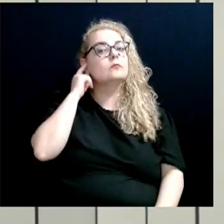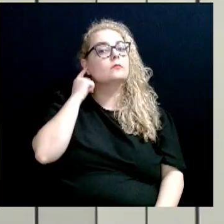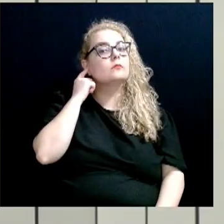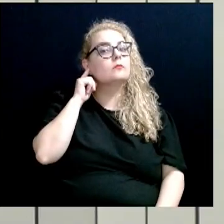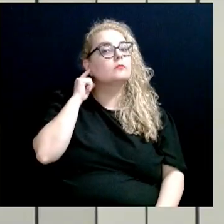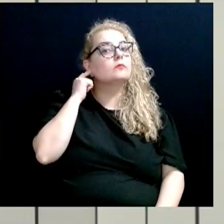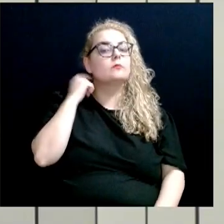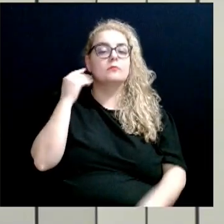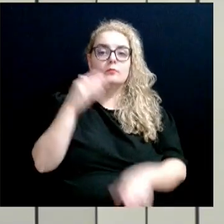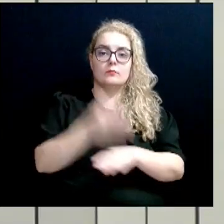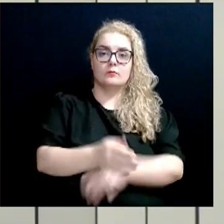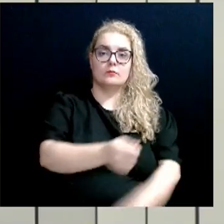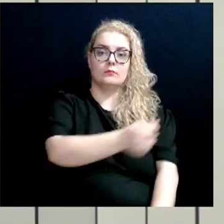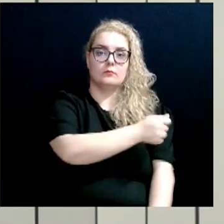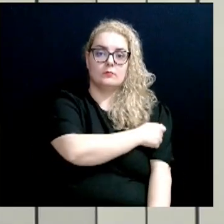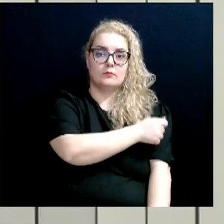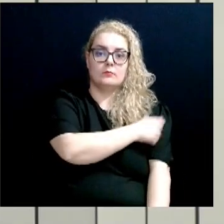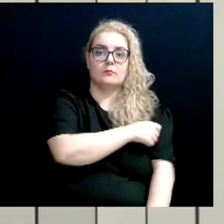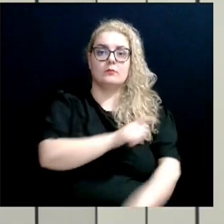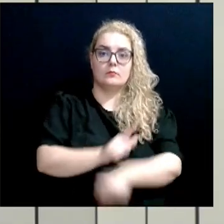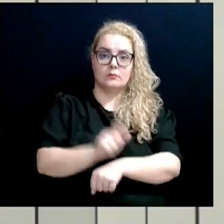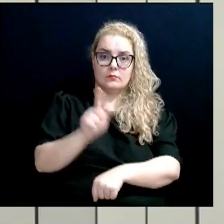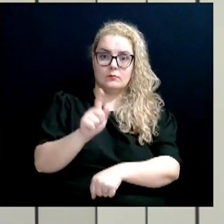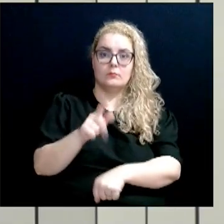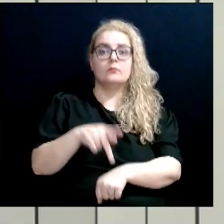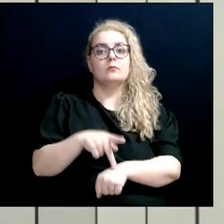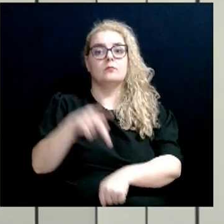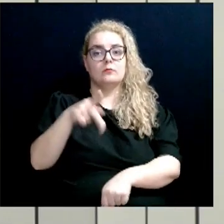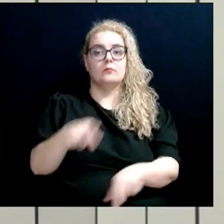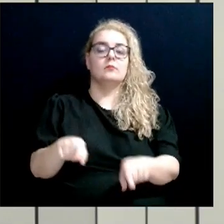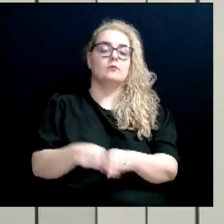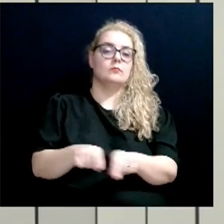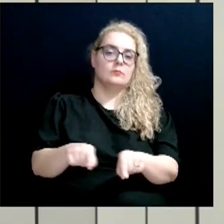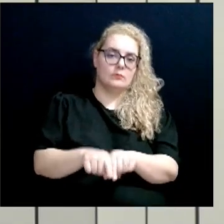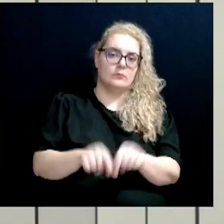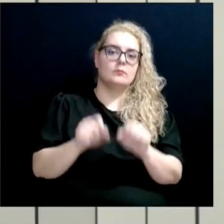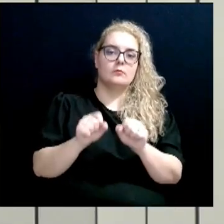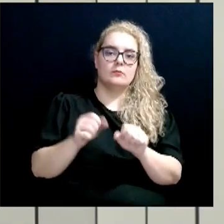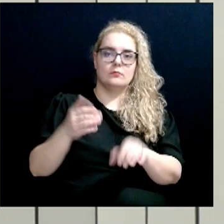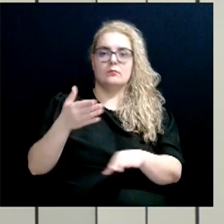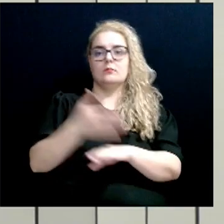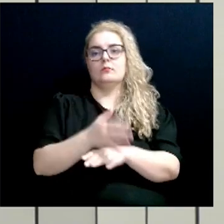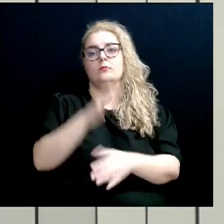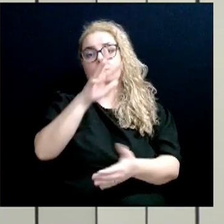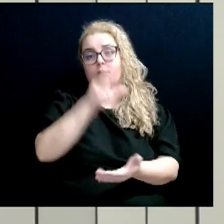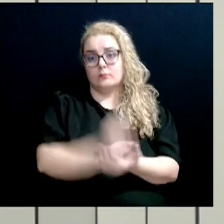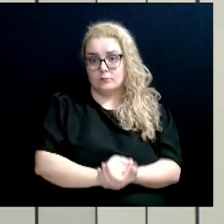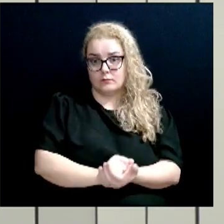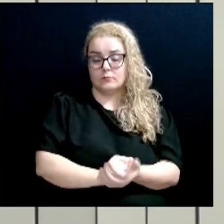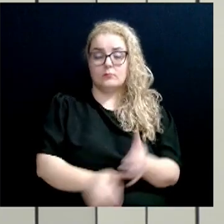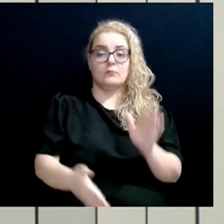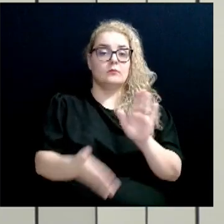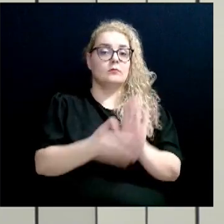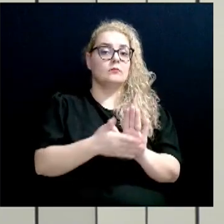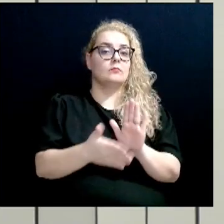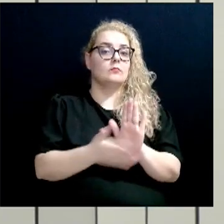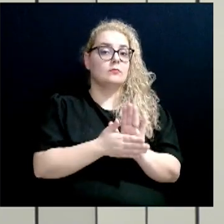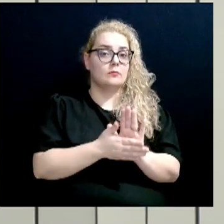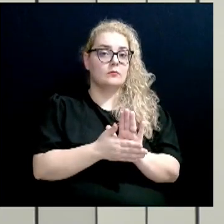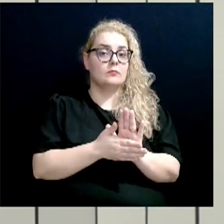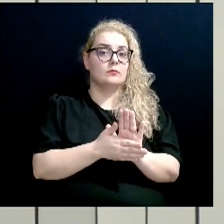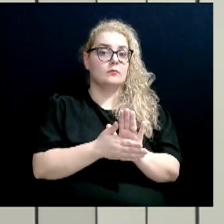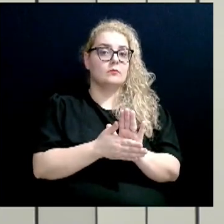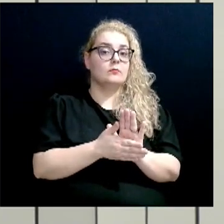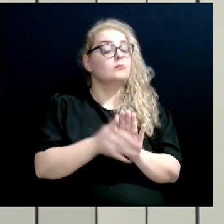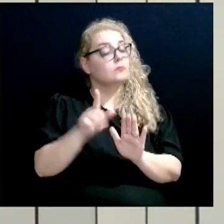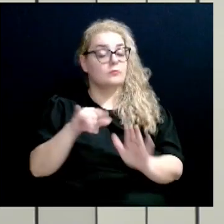estudantes de graduação e pós-graduação que podem fazer a inscrição. A proposta é ser uma oportunidade